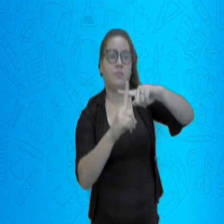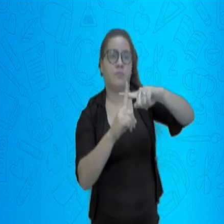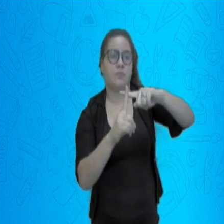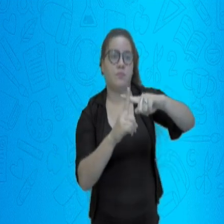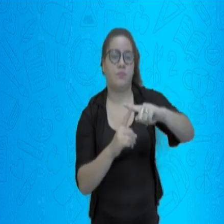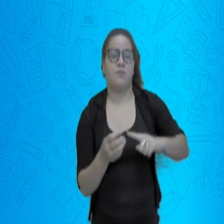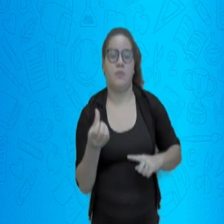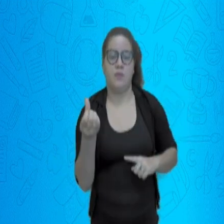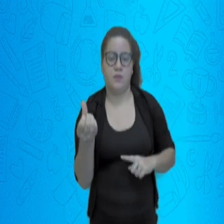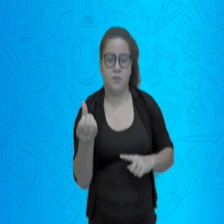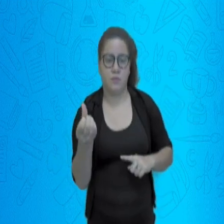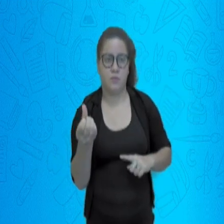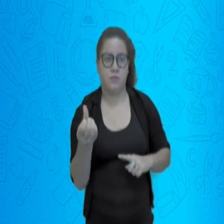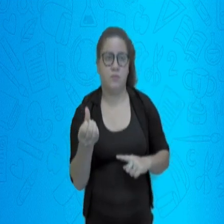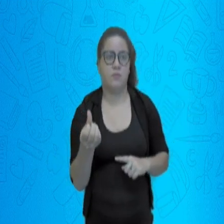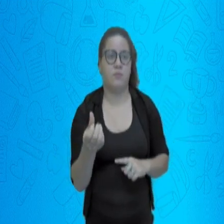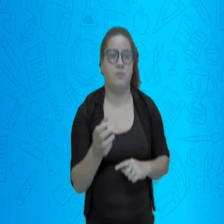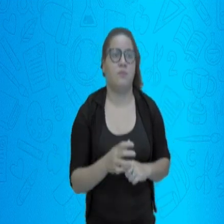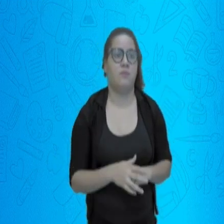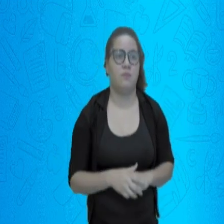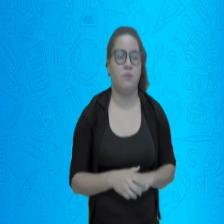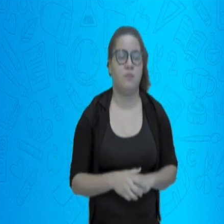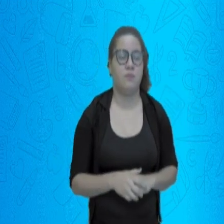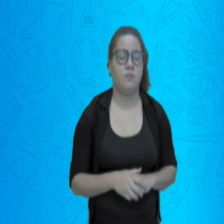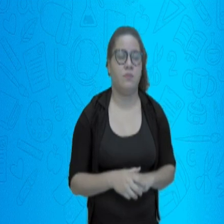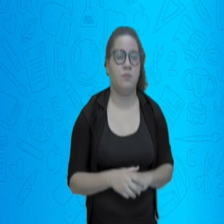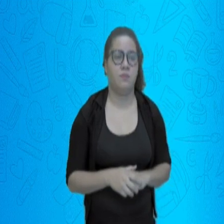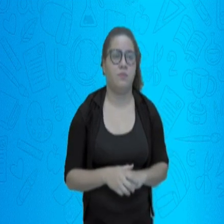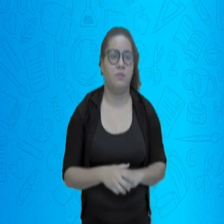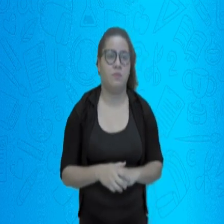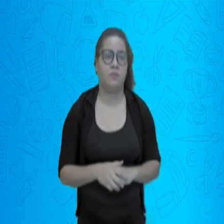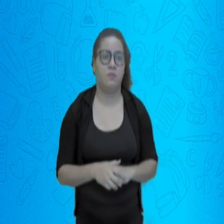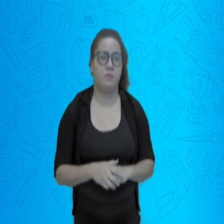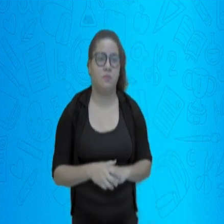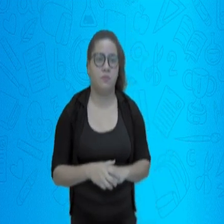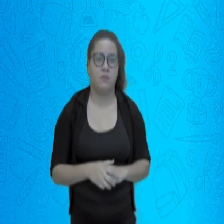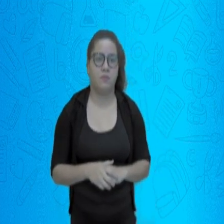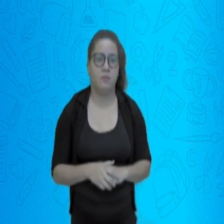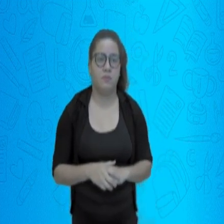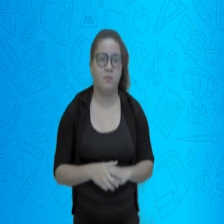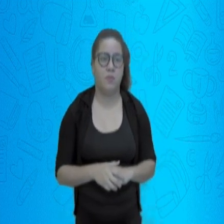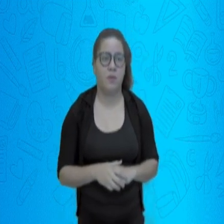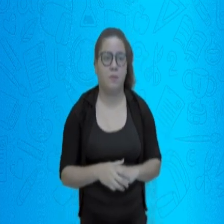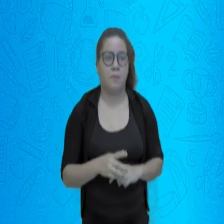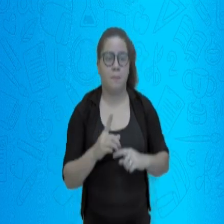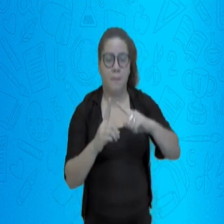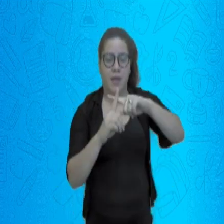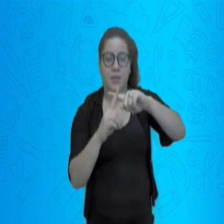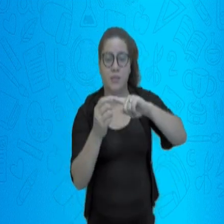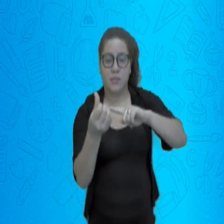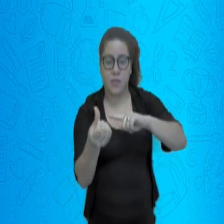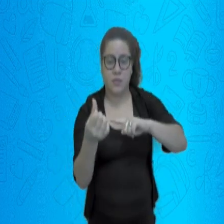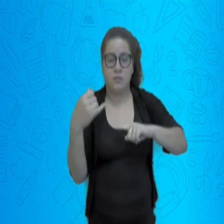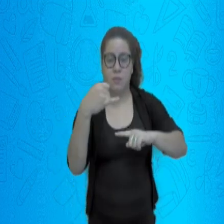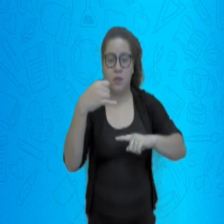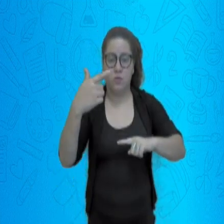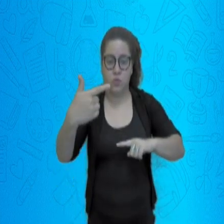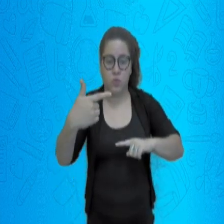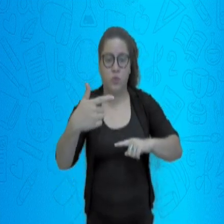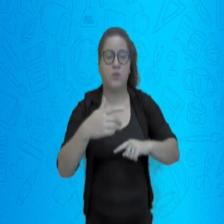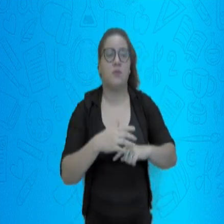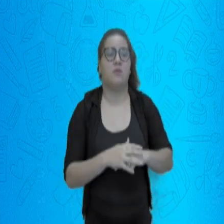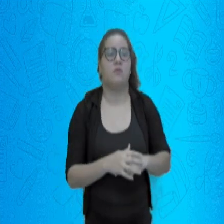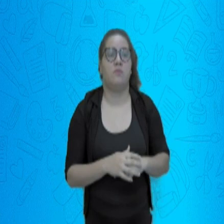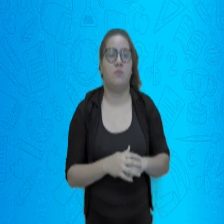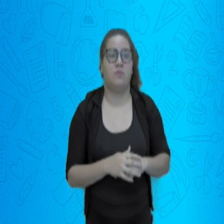mais 6, né, que era menos 6, passou a ser mais 6. E mais 6 menos 2, sinais